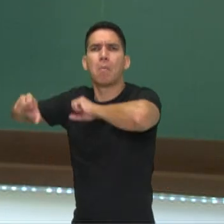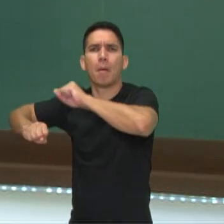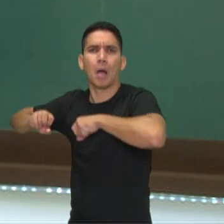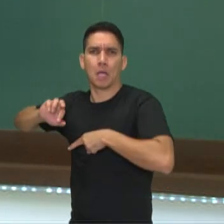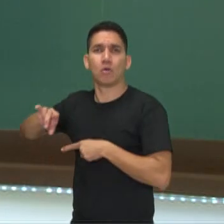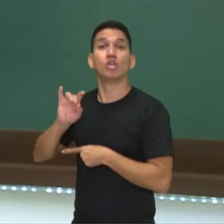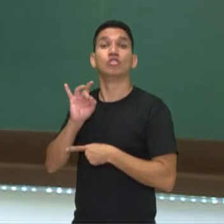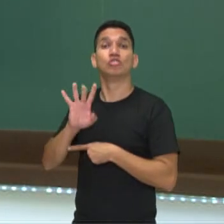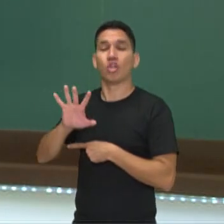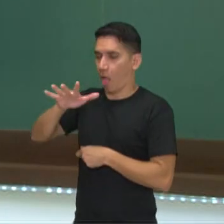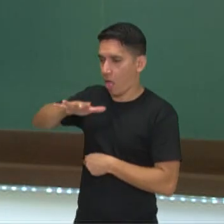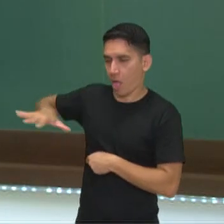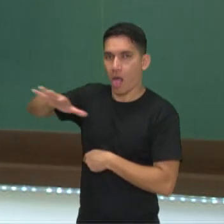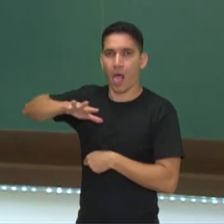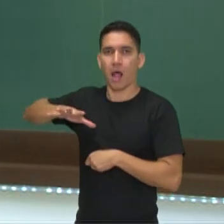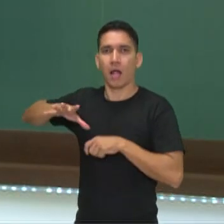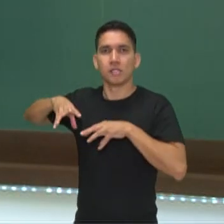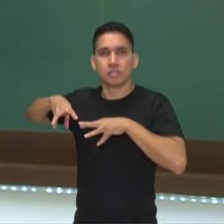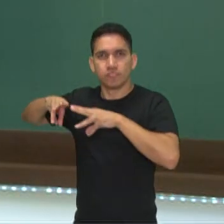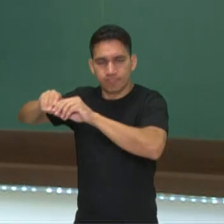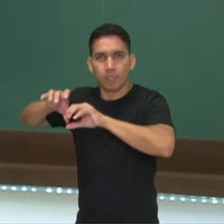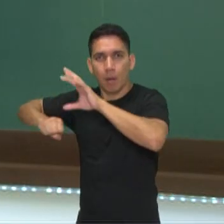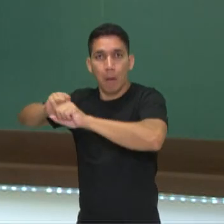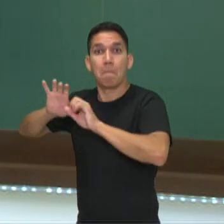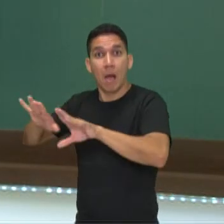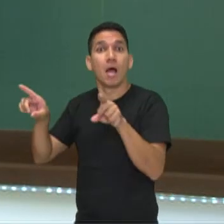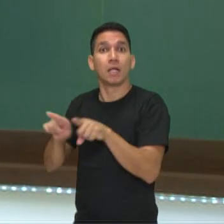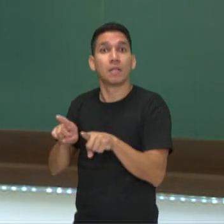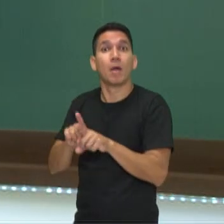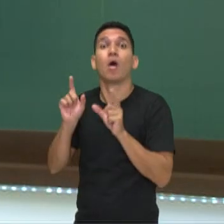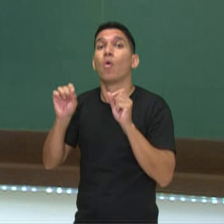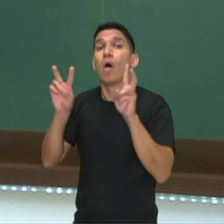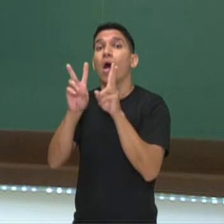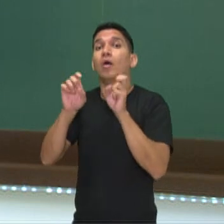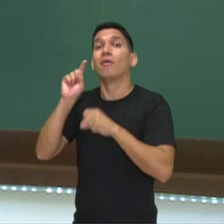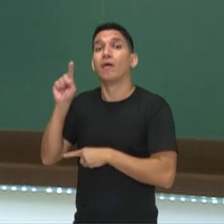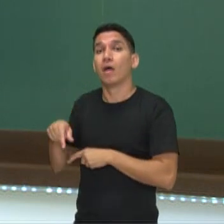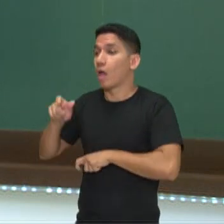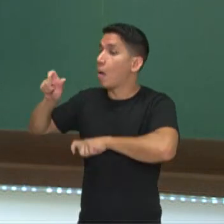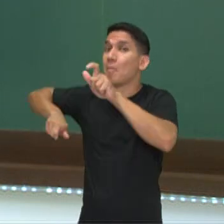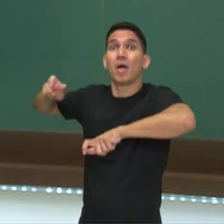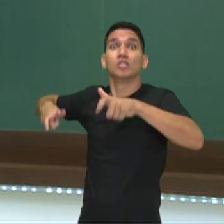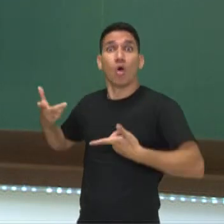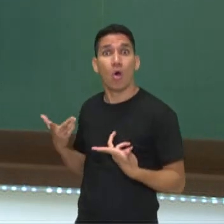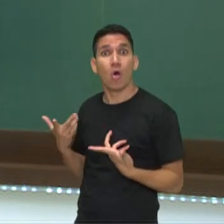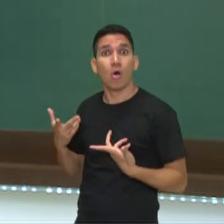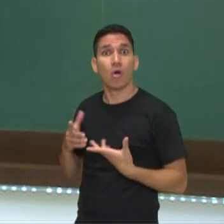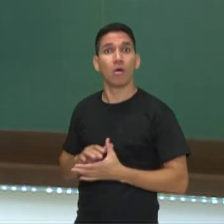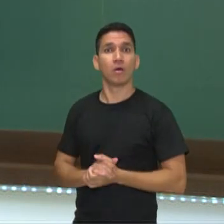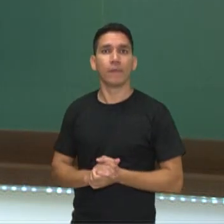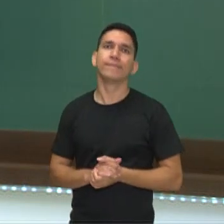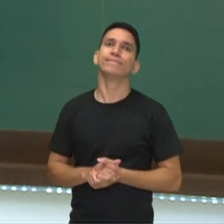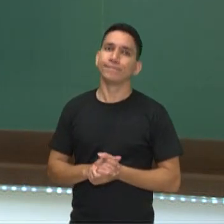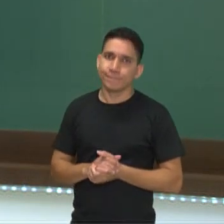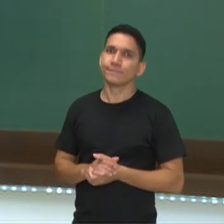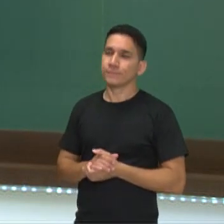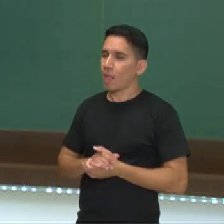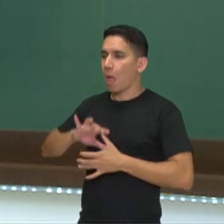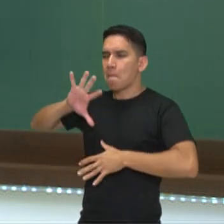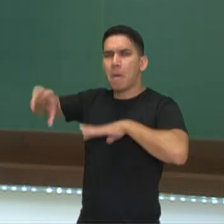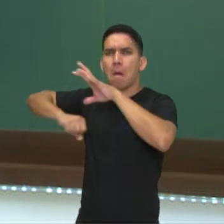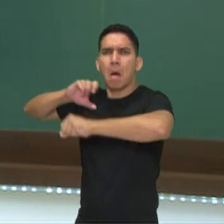do território, mas se apropriaram também da questão das pessoas. E levaram